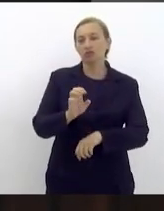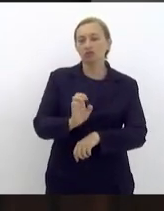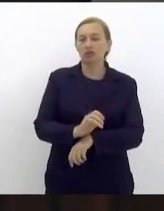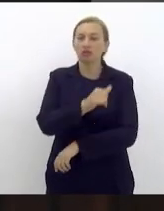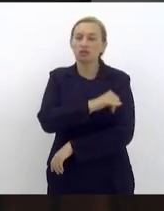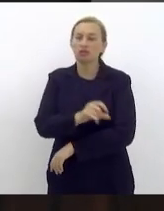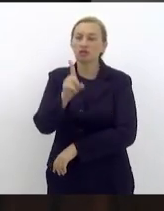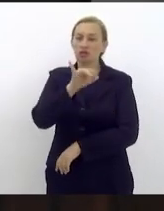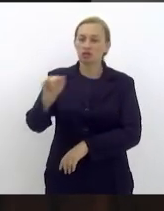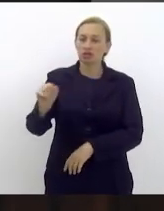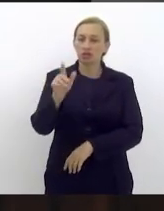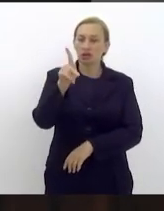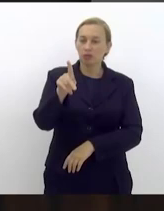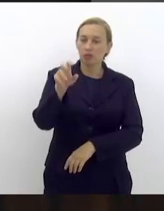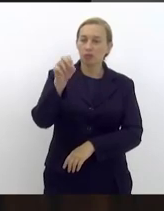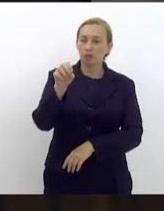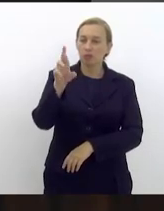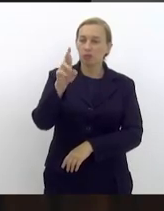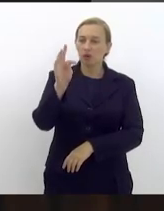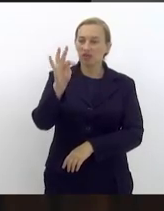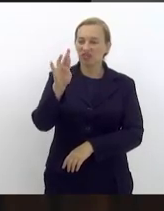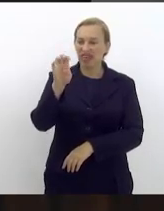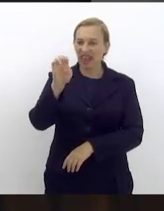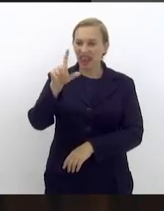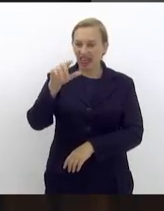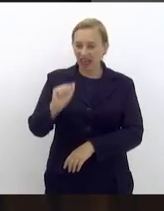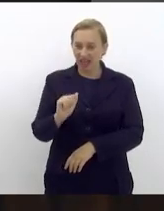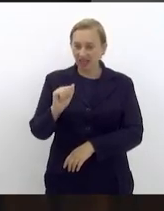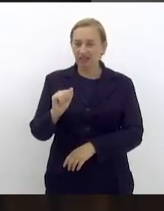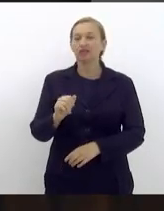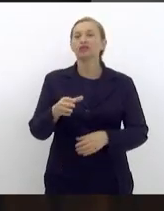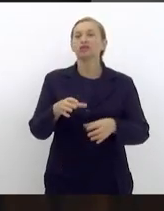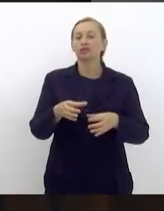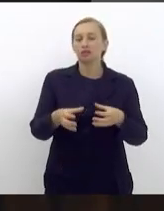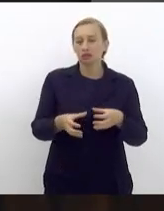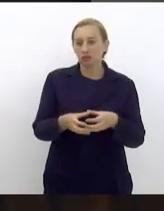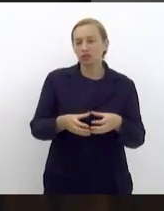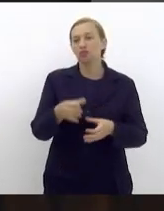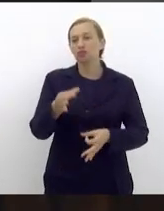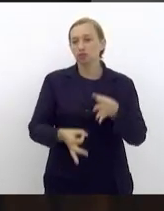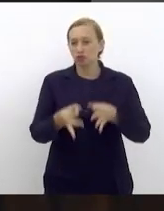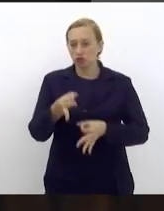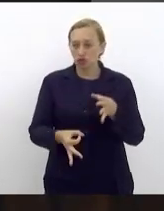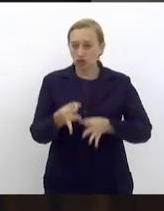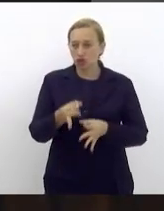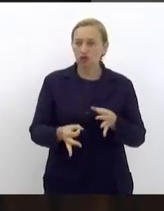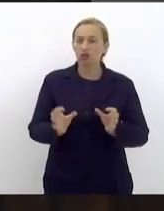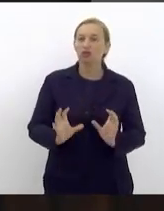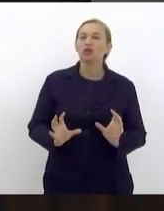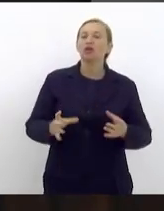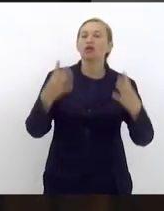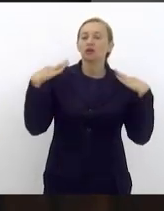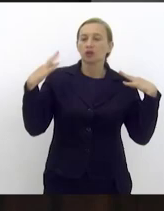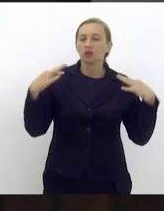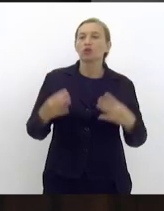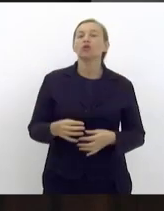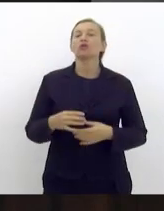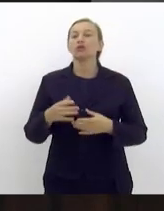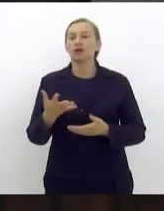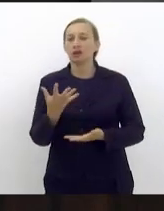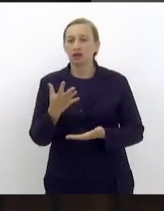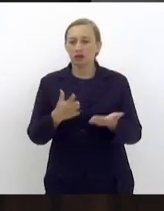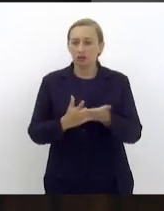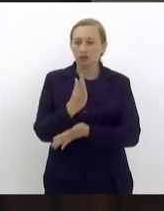Portela. Pareceres das comissões de Constituição e Justiça para os de Cidade, de Cultura Favorável, de Turismo Favorável. Relatores, deputado